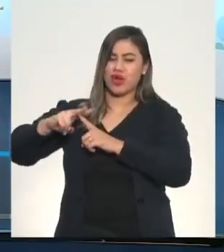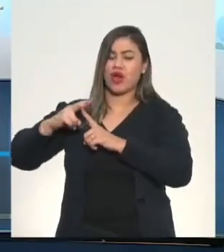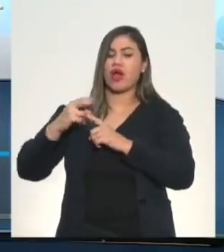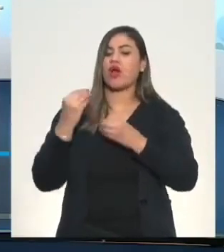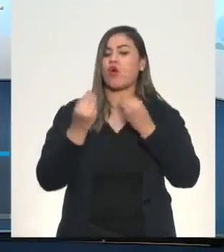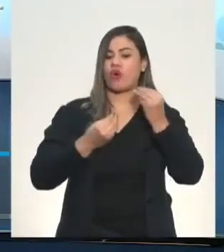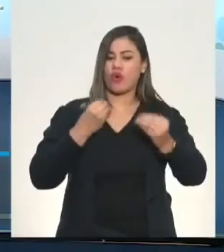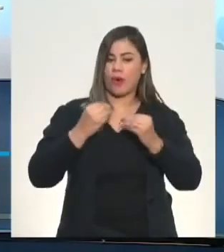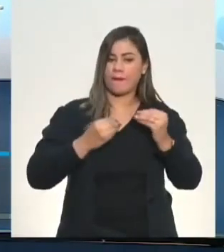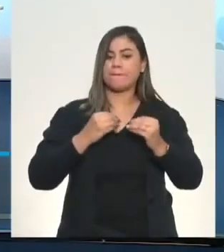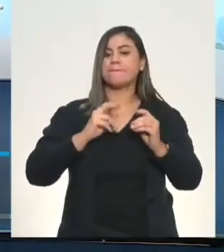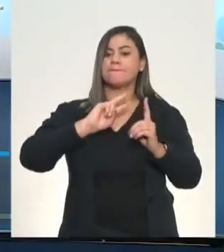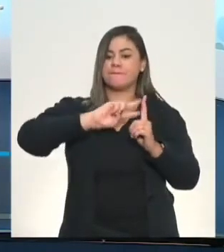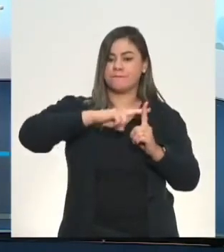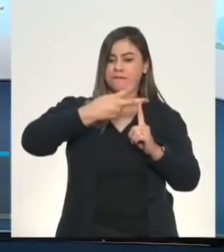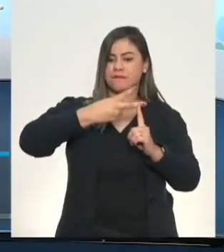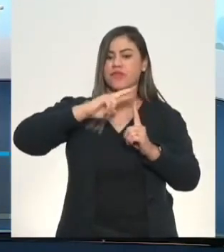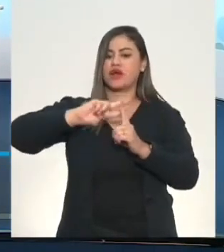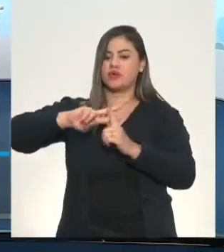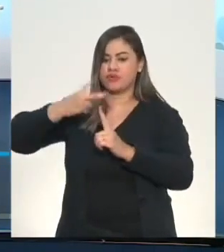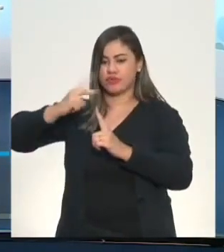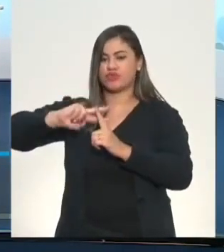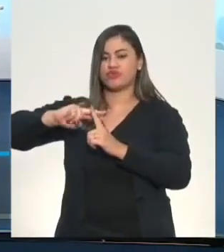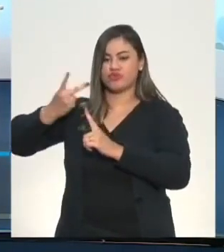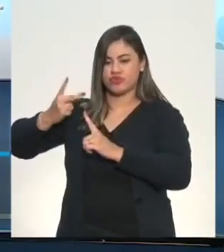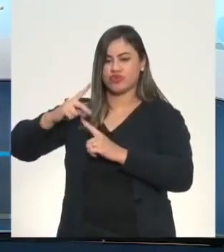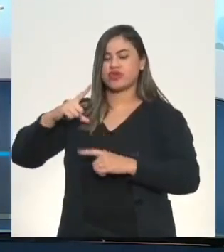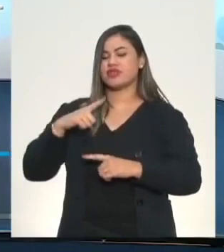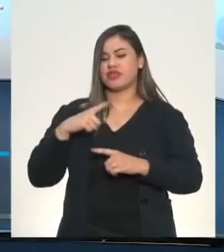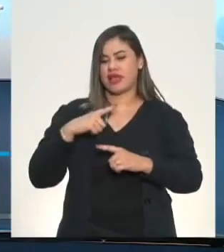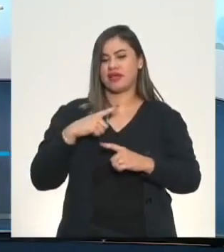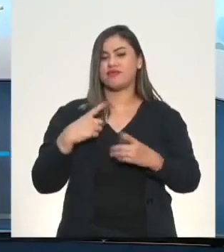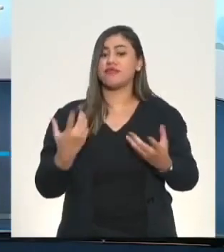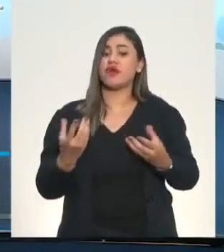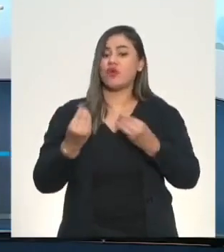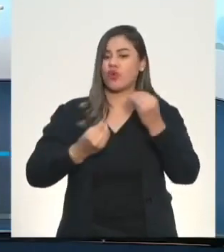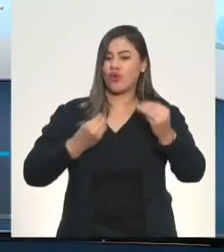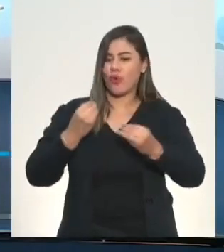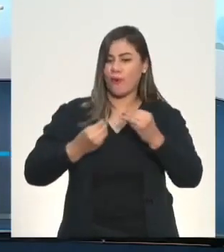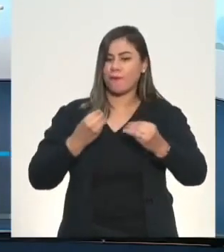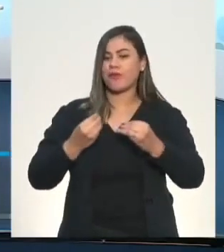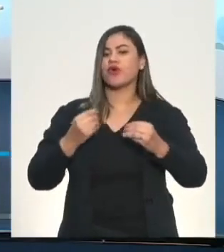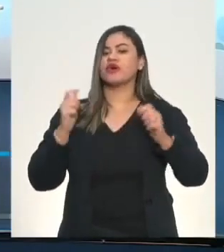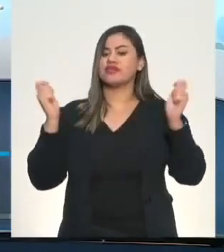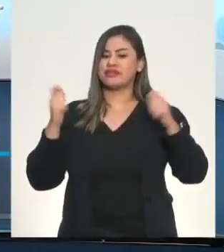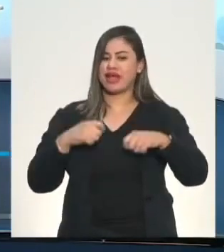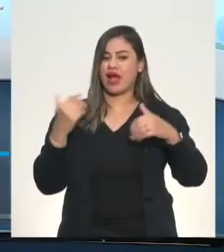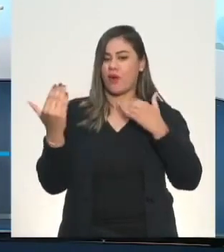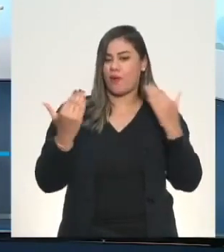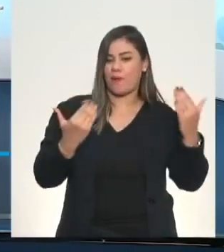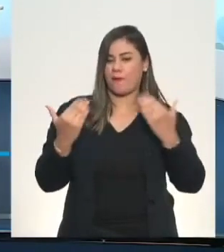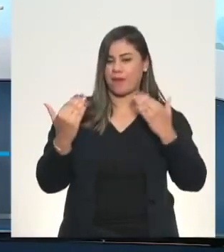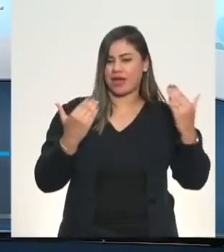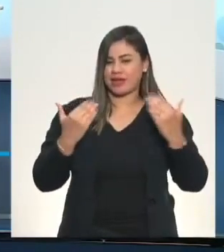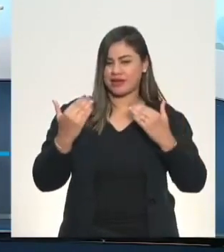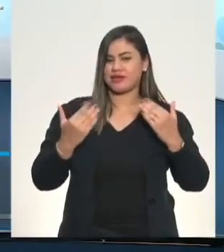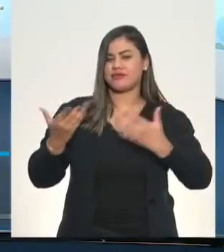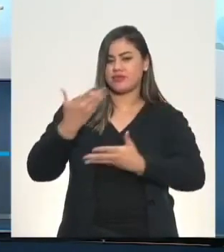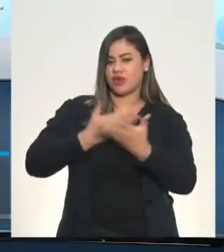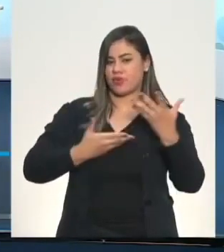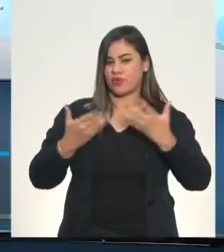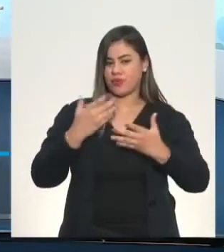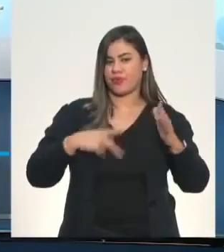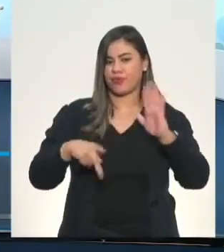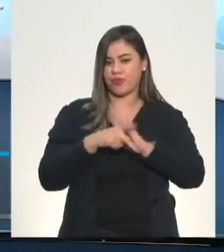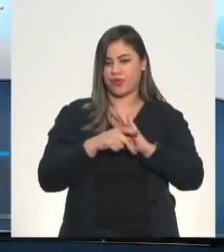de círculos é sempre o dobro de número dos retângulos. Então, aí cria-se a comparação, aí, né, cria-se a relação entre